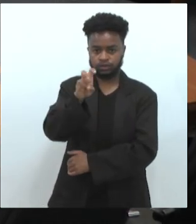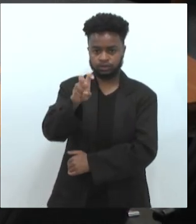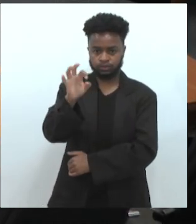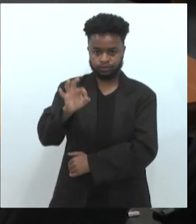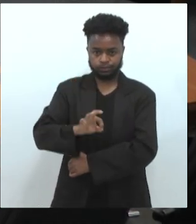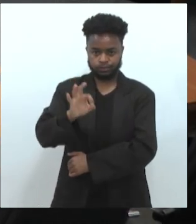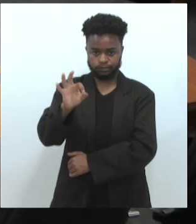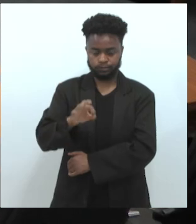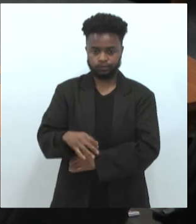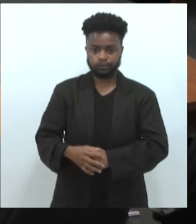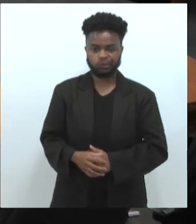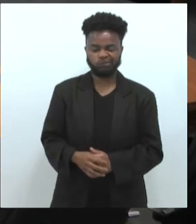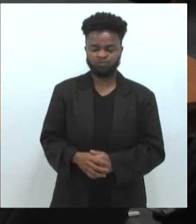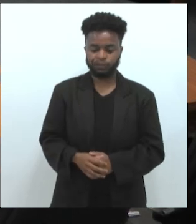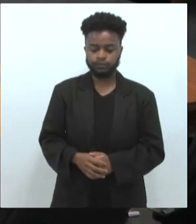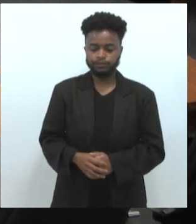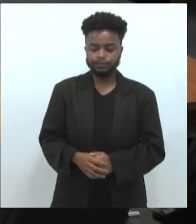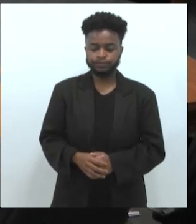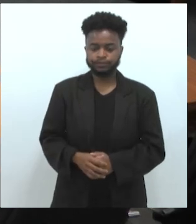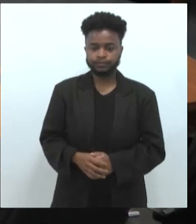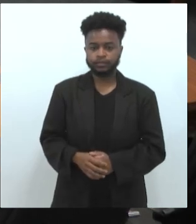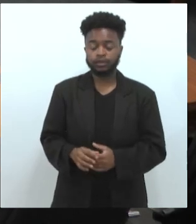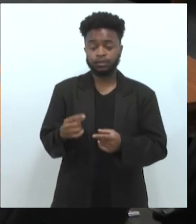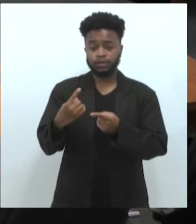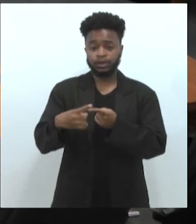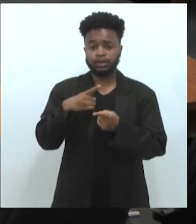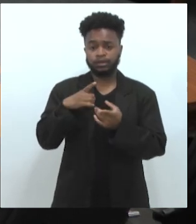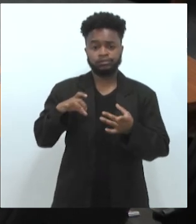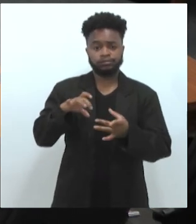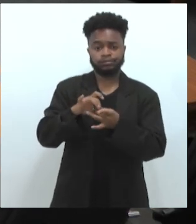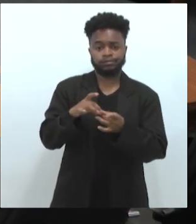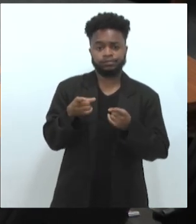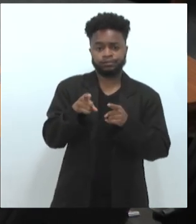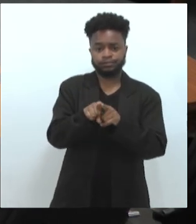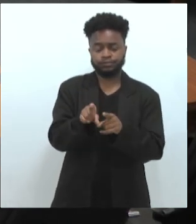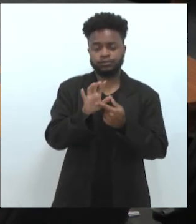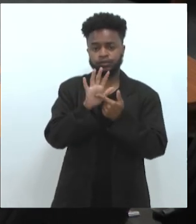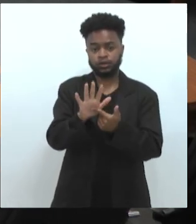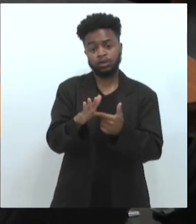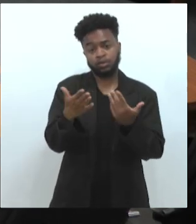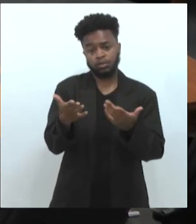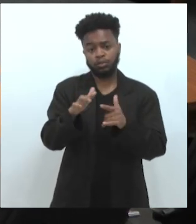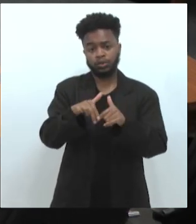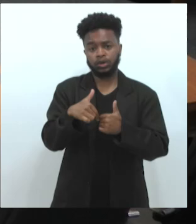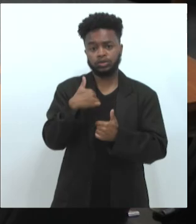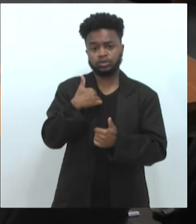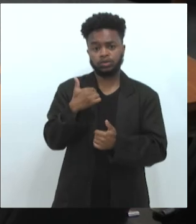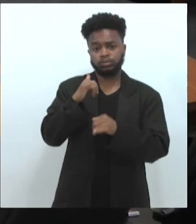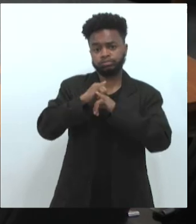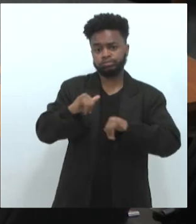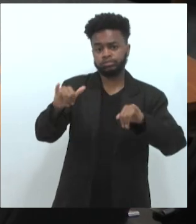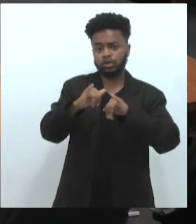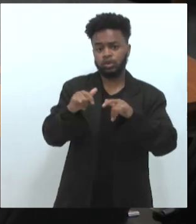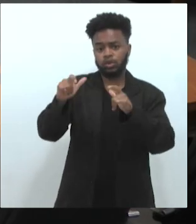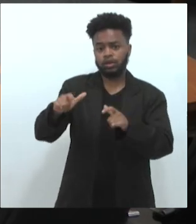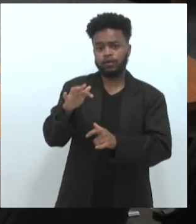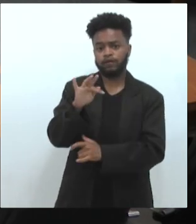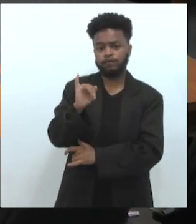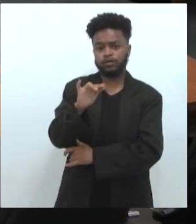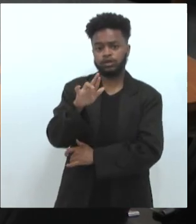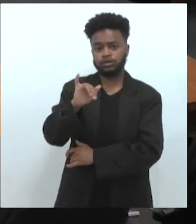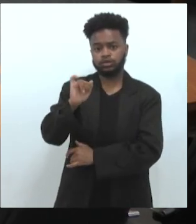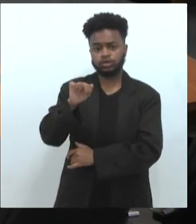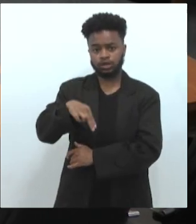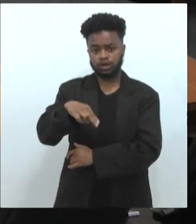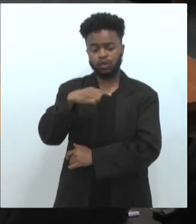3,5%. Então, ali está o veículo da parceria. Por isso que fiz questão de dizer lá na Firjan que eu tinha